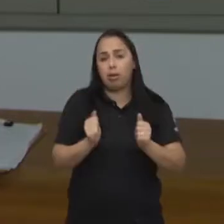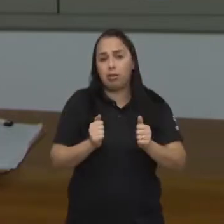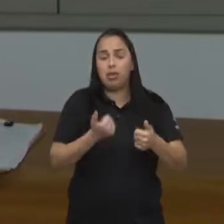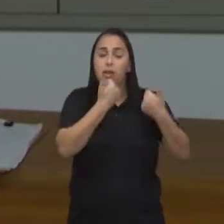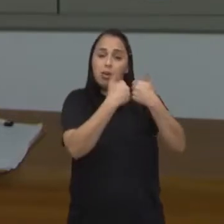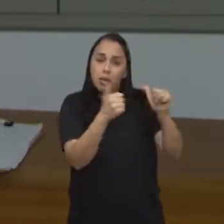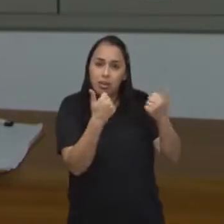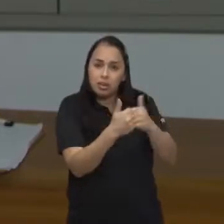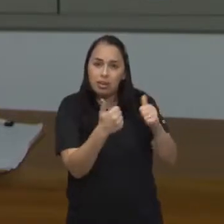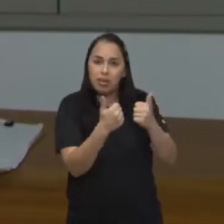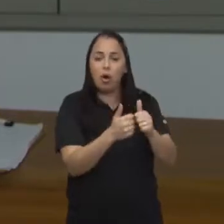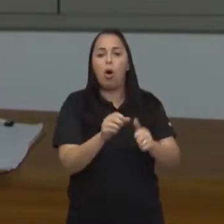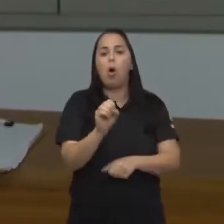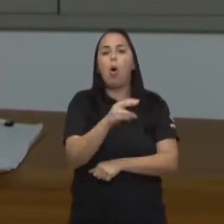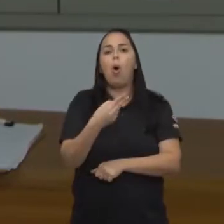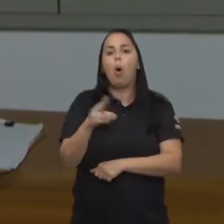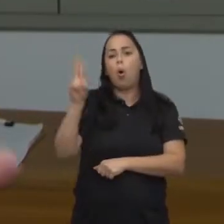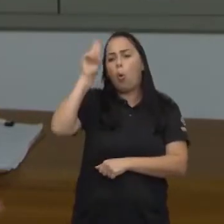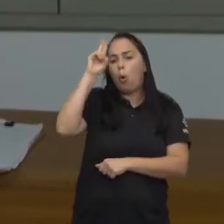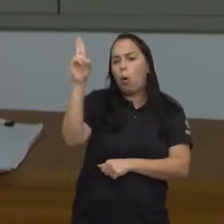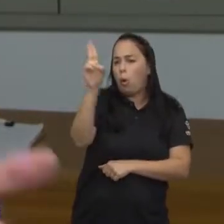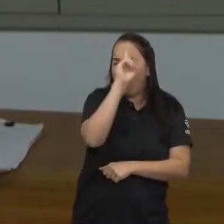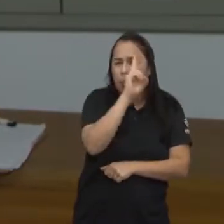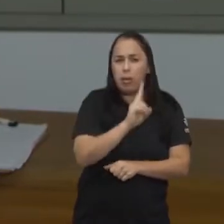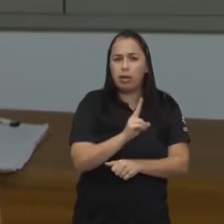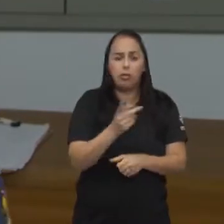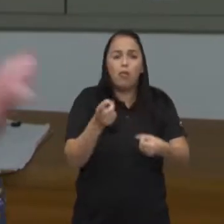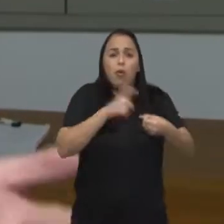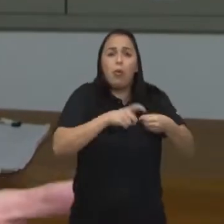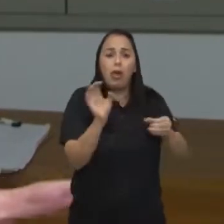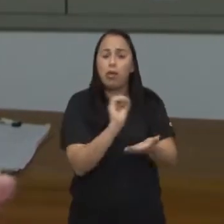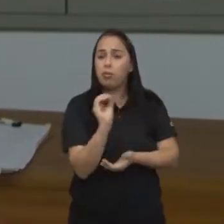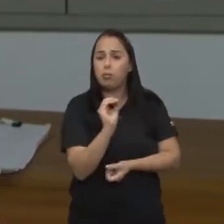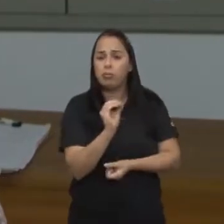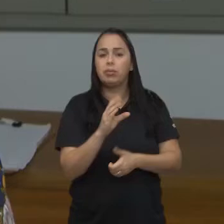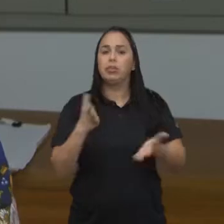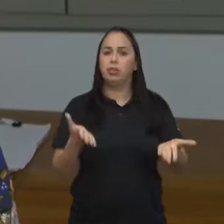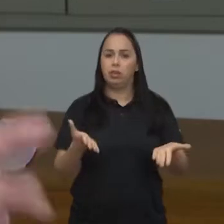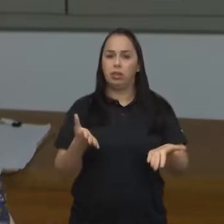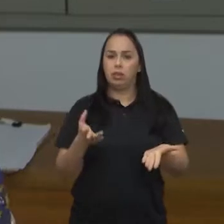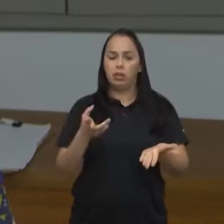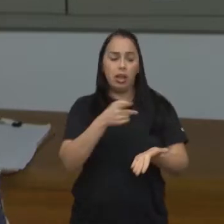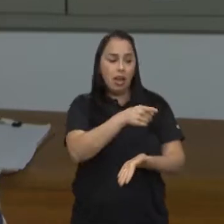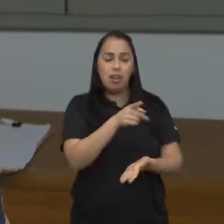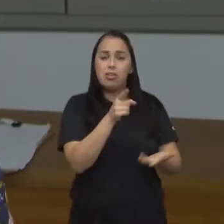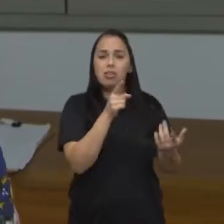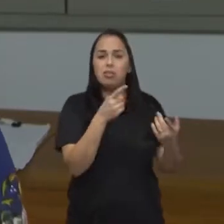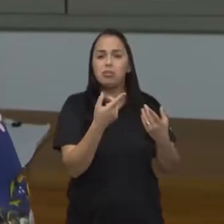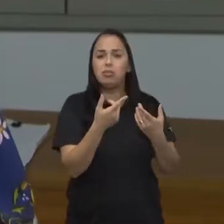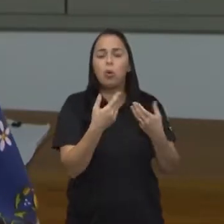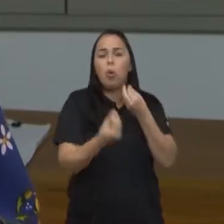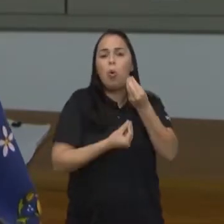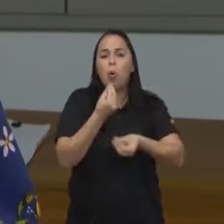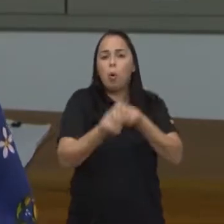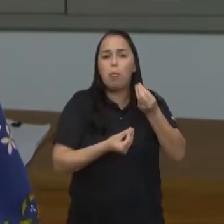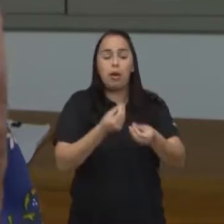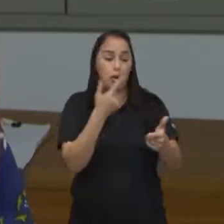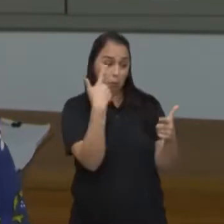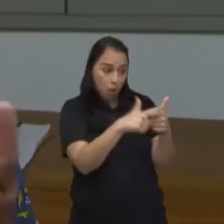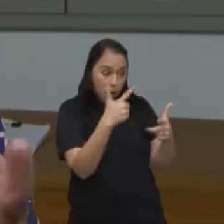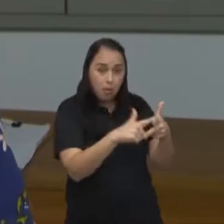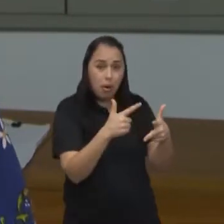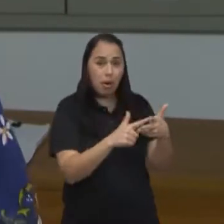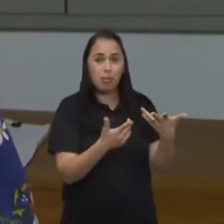são é através do Uber o Hulk aves adaptados não voltaram Então continue dados com